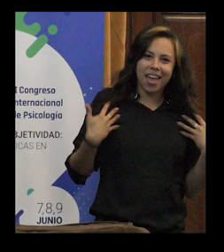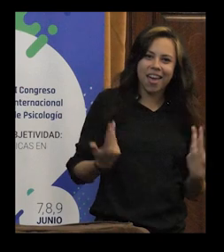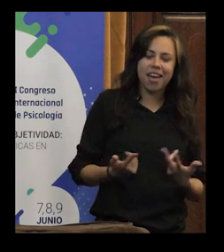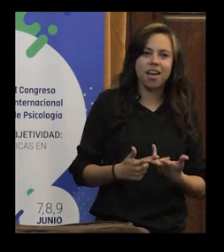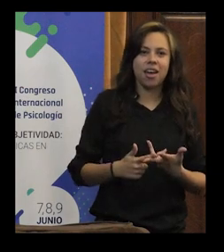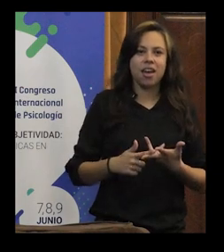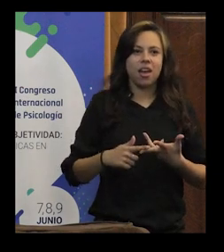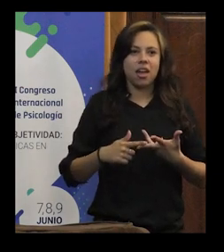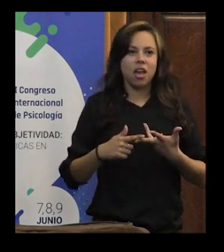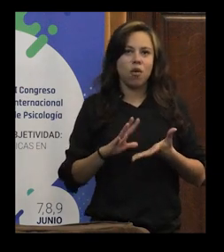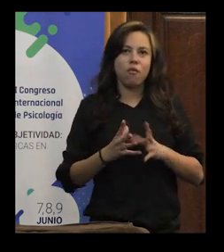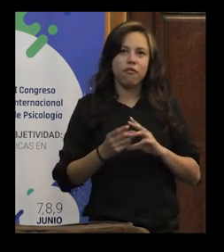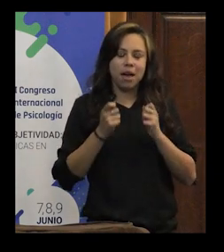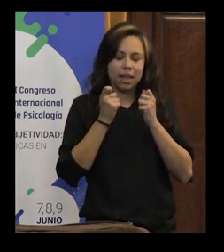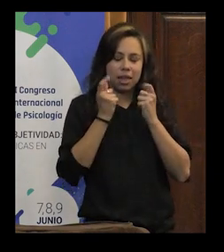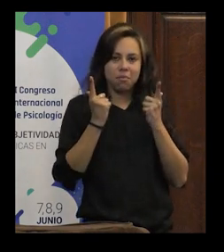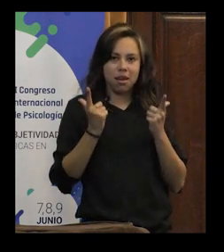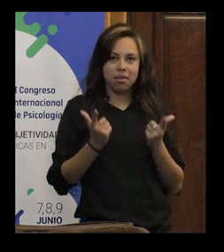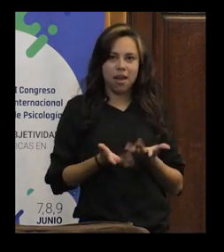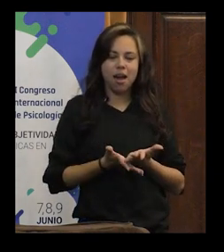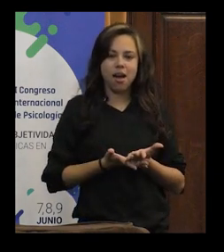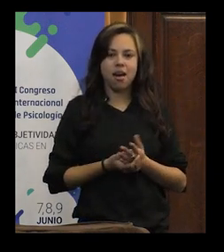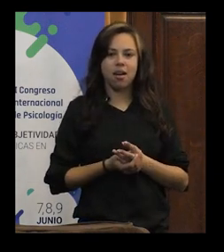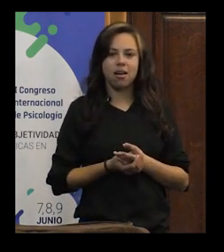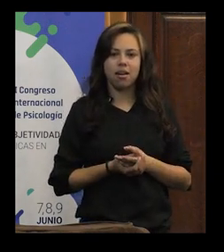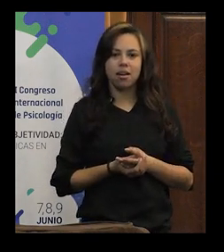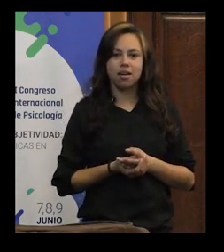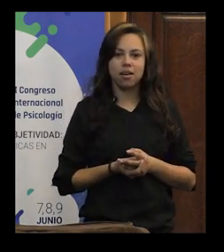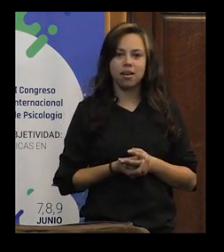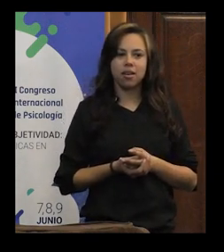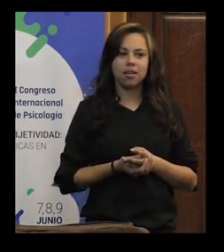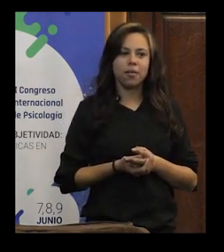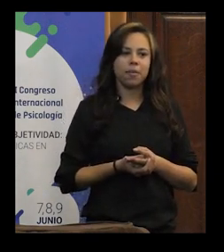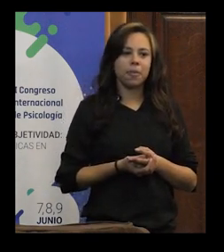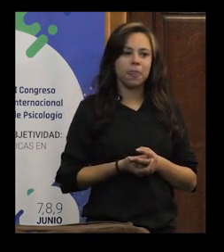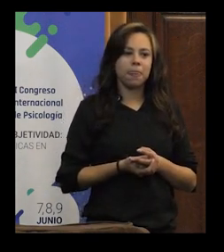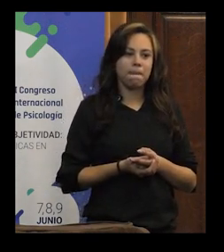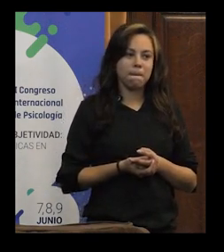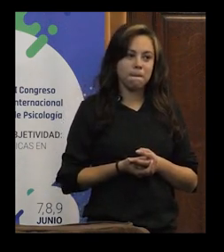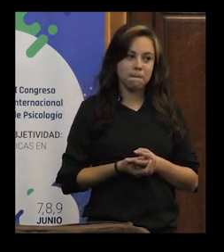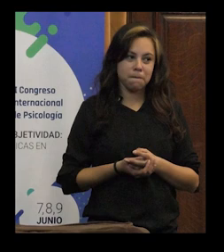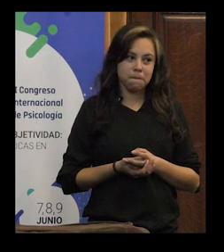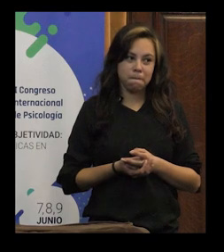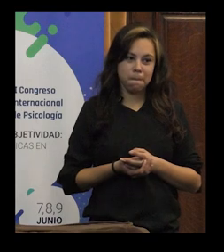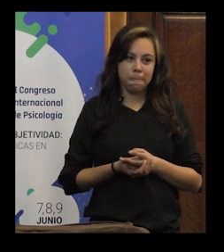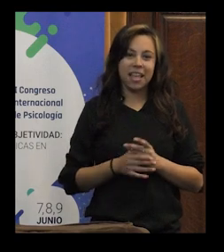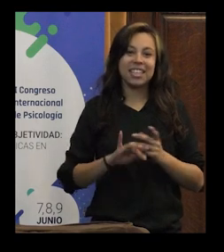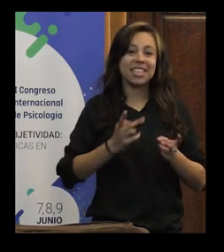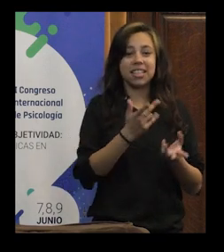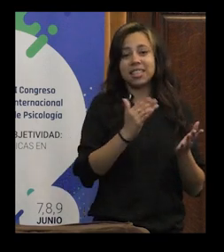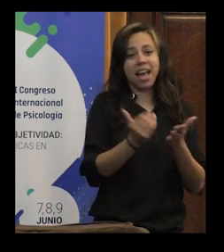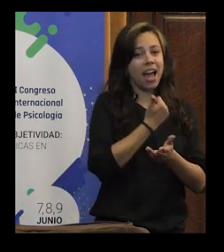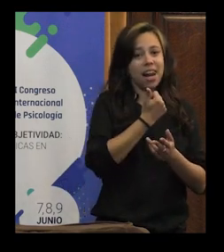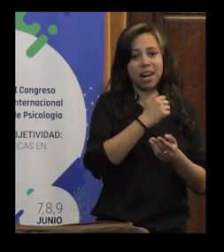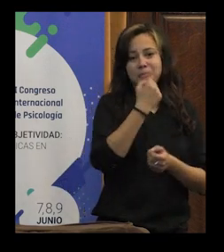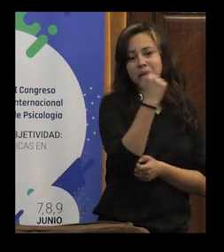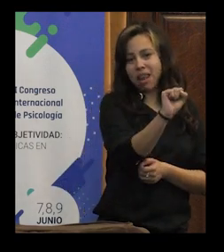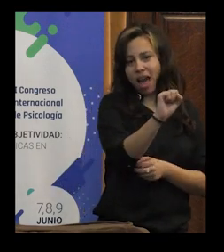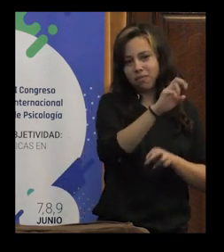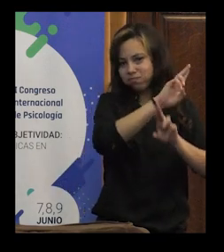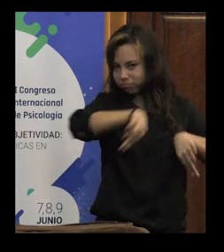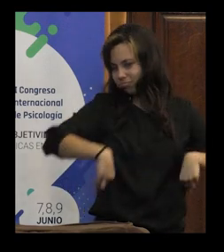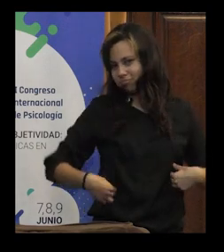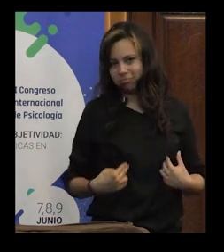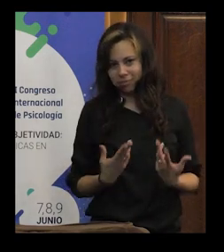a desterritorialização, essa palavra para mim, desterritorialização em português, resultante